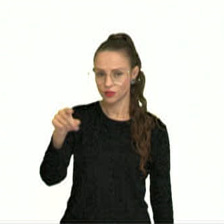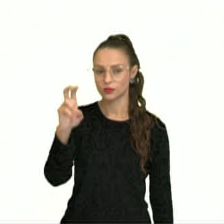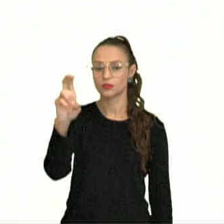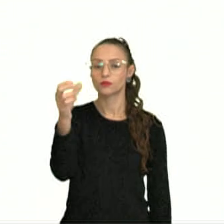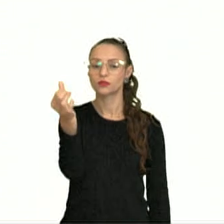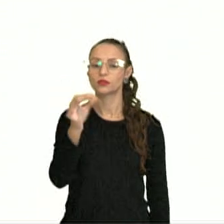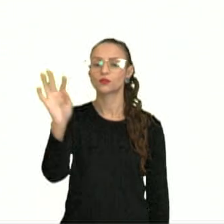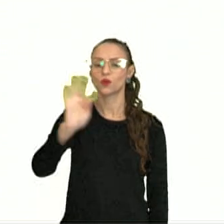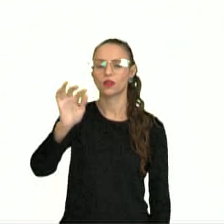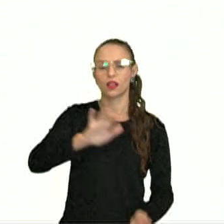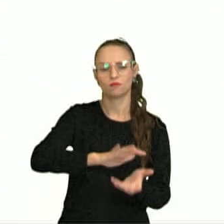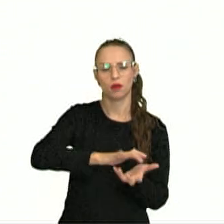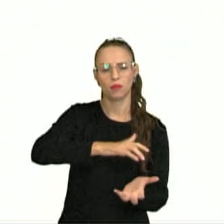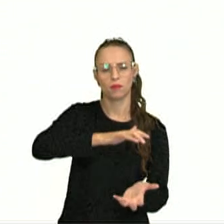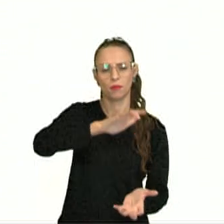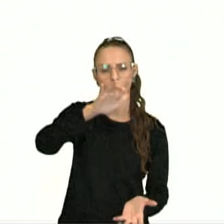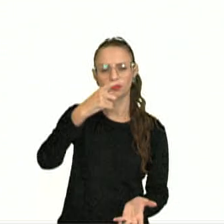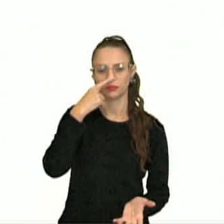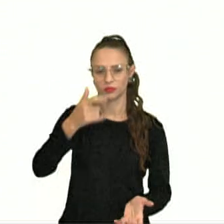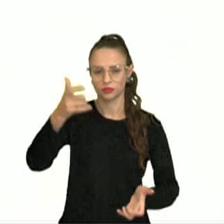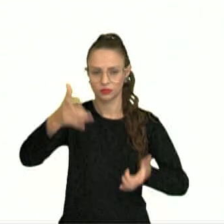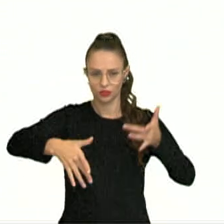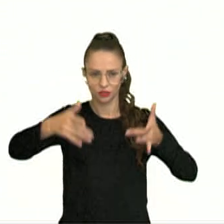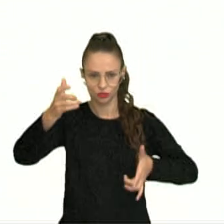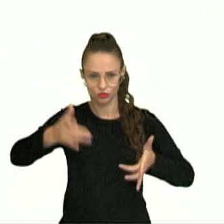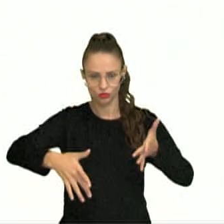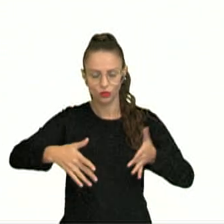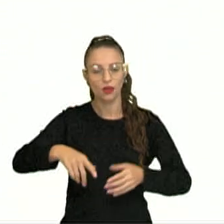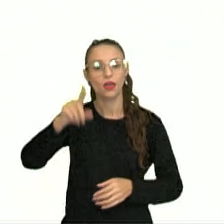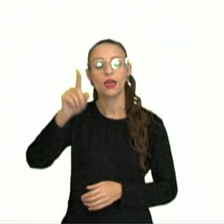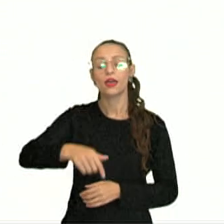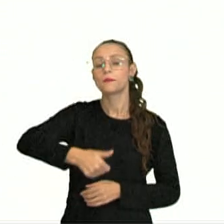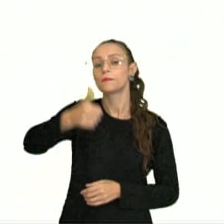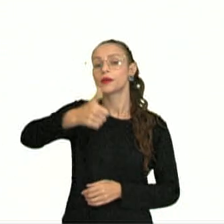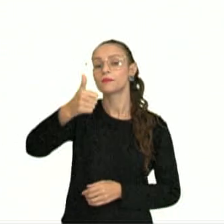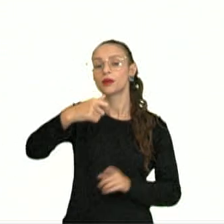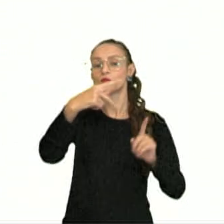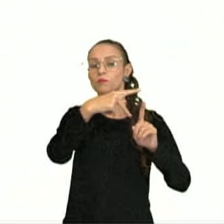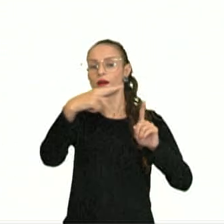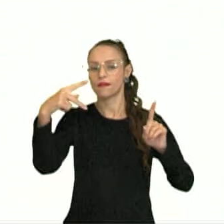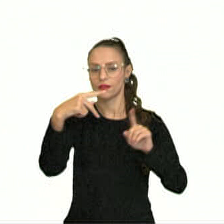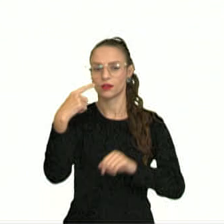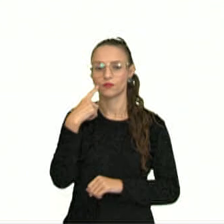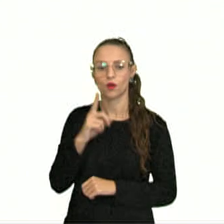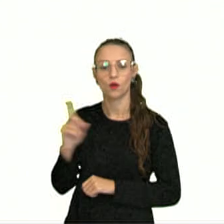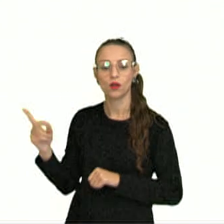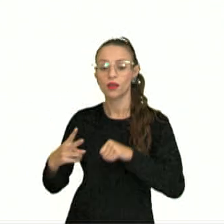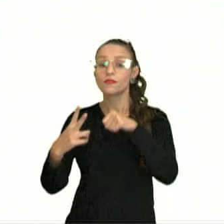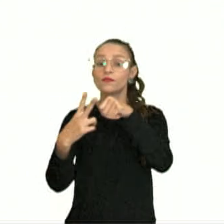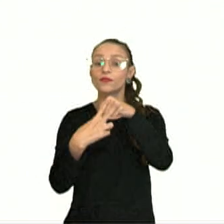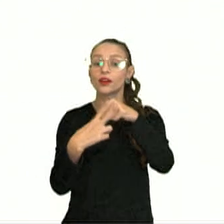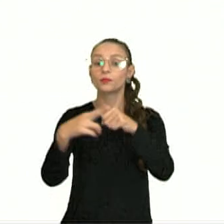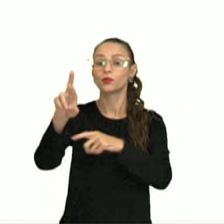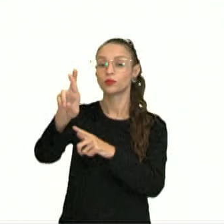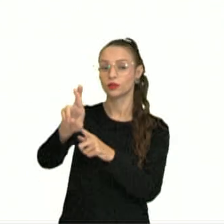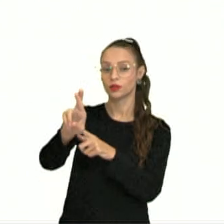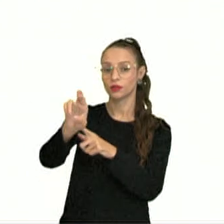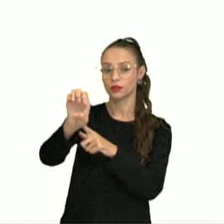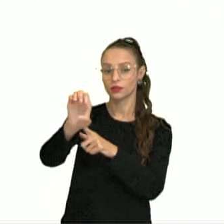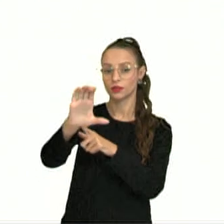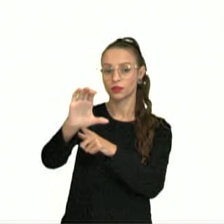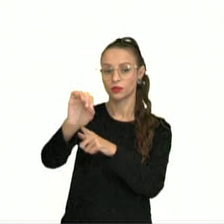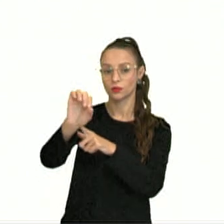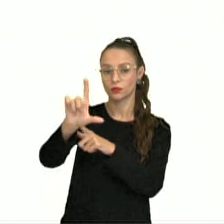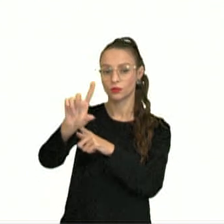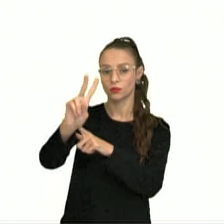653,56 toneladas de lixo. Então, aqui é um trecho do primeiro parágrafo. Observe lá o verbo recolheu. Indica o